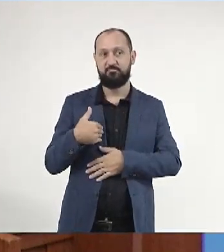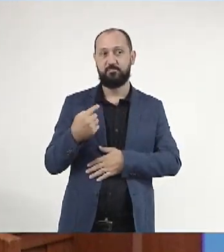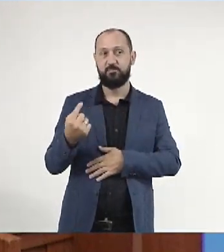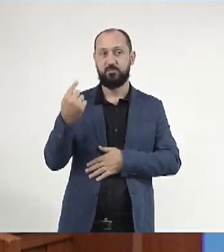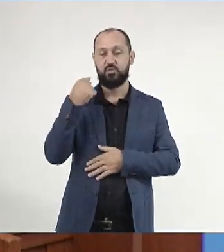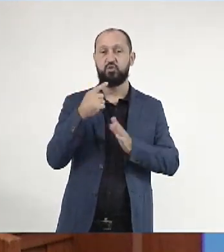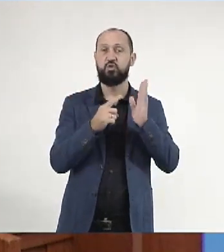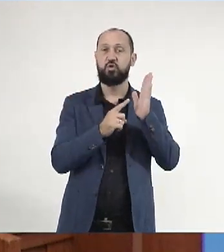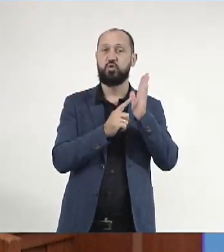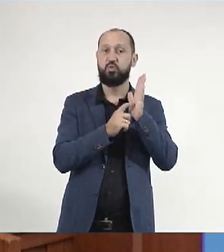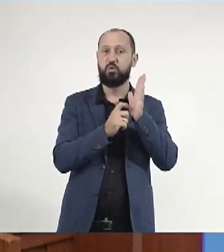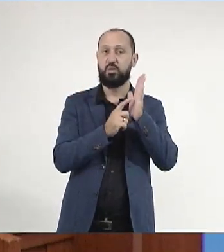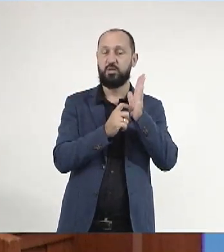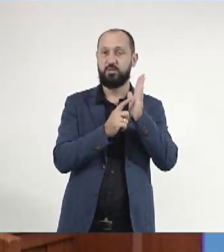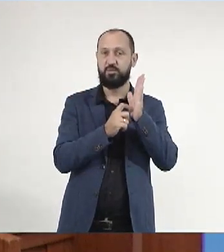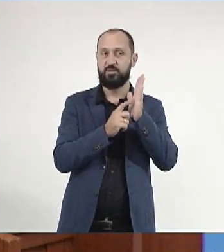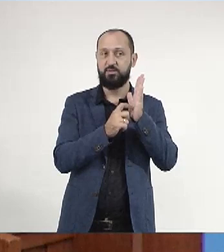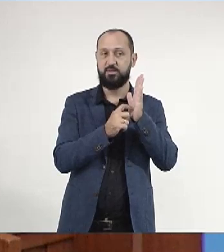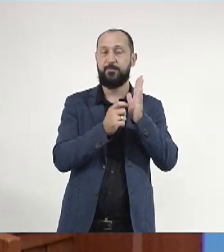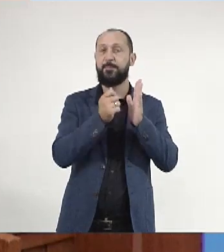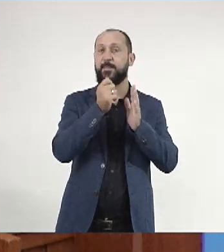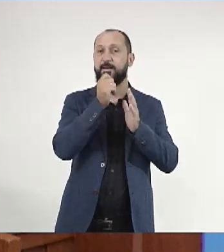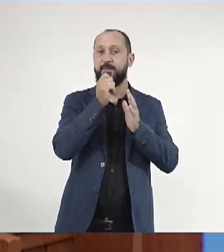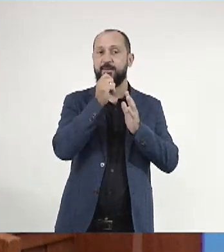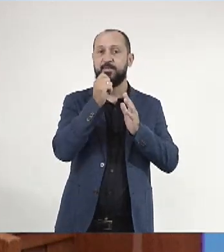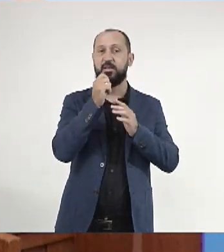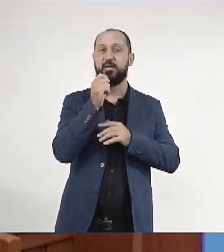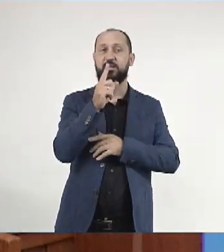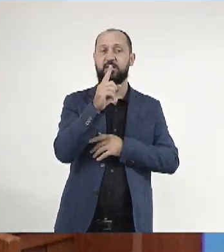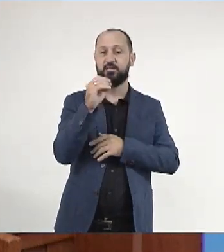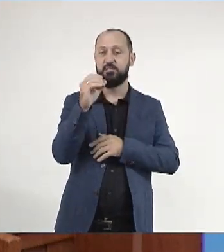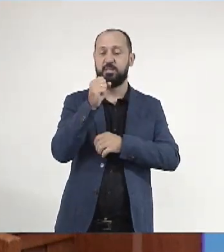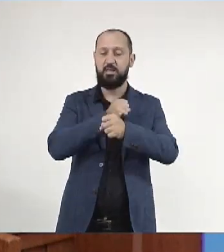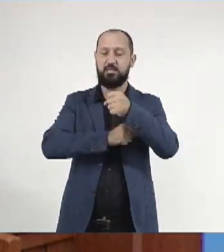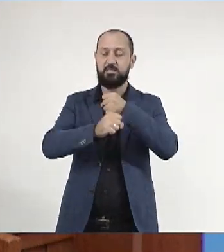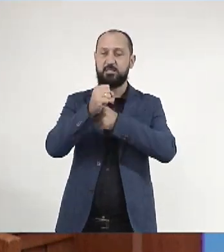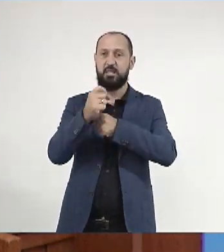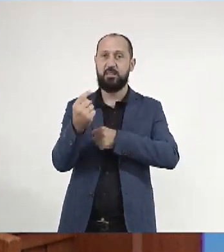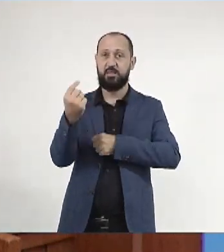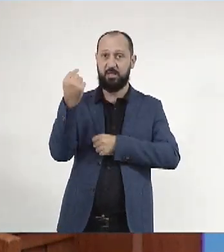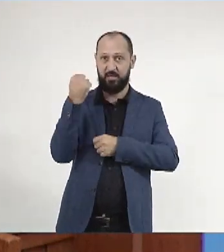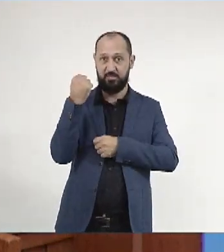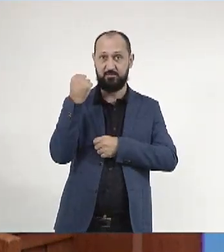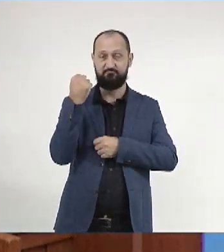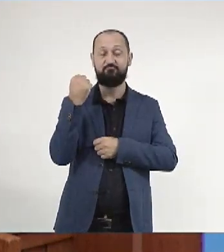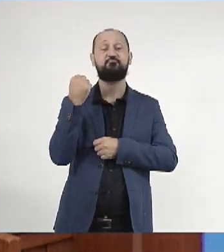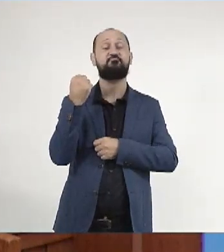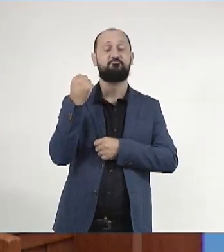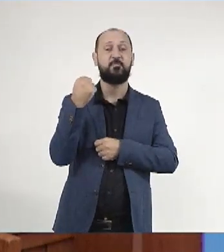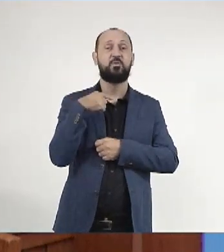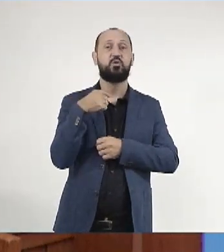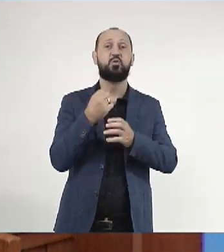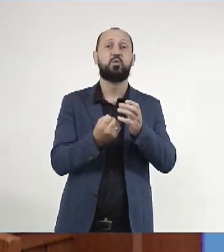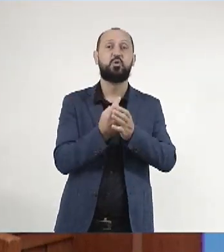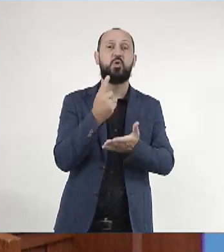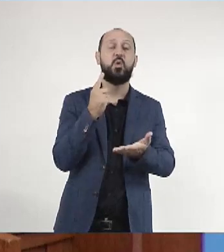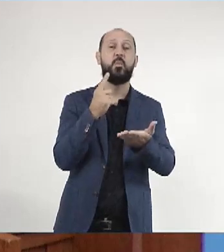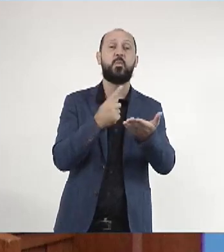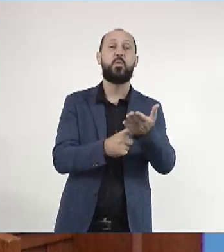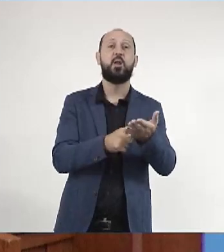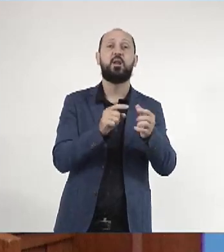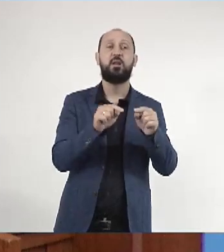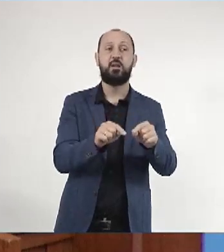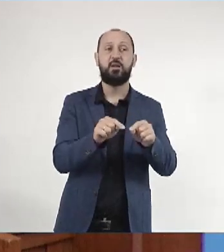de Douradina, ainda há mais de 100 anos atrás, foi estabelecida